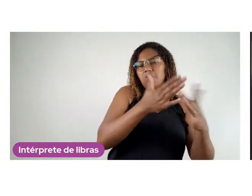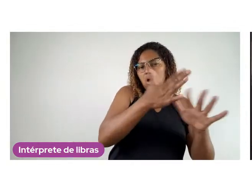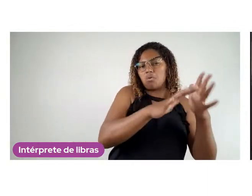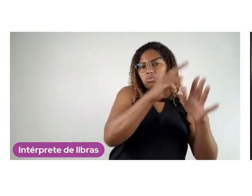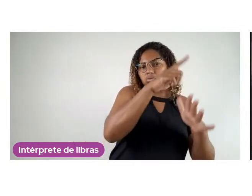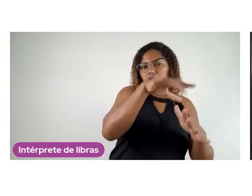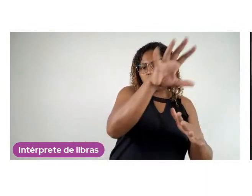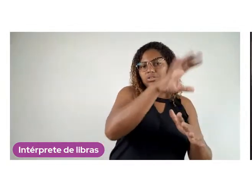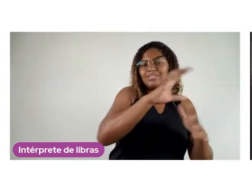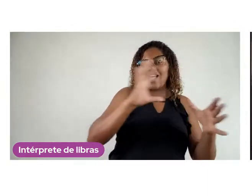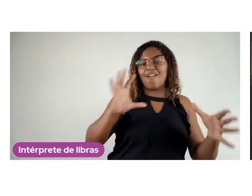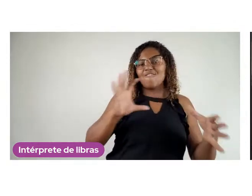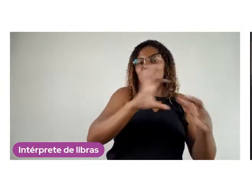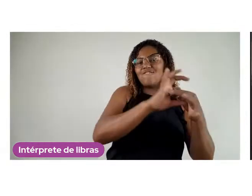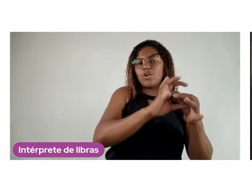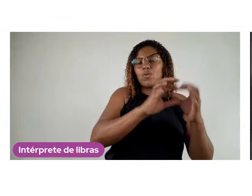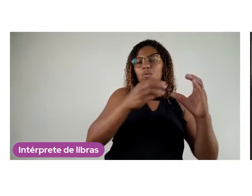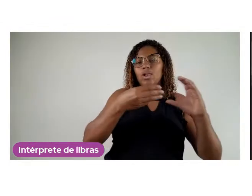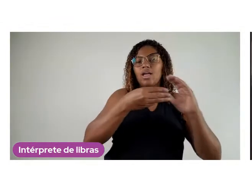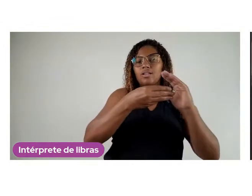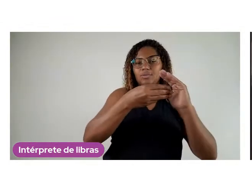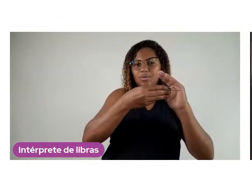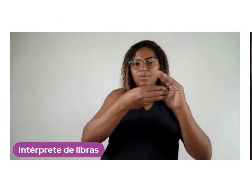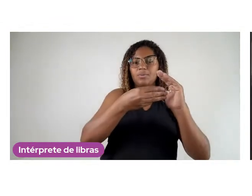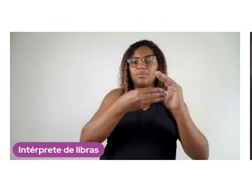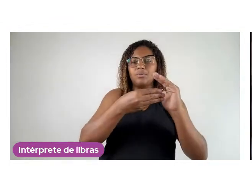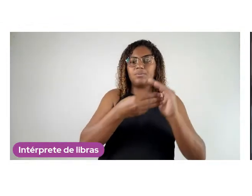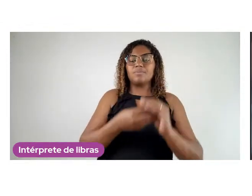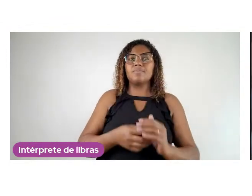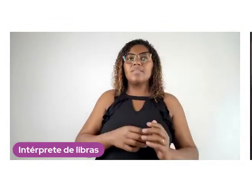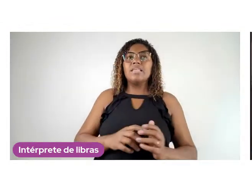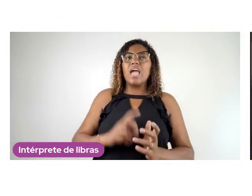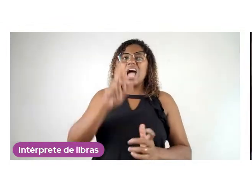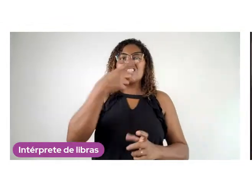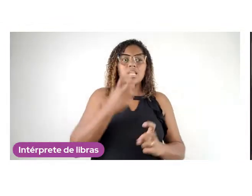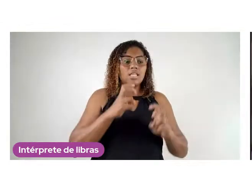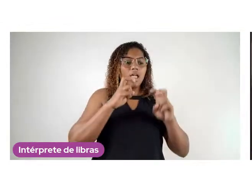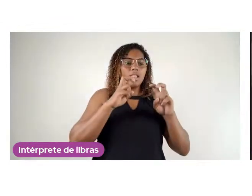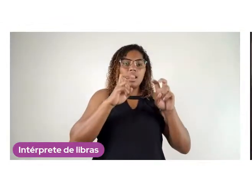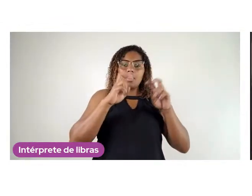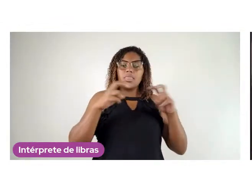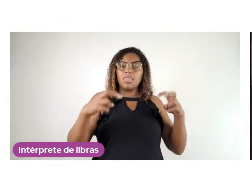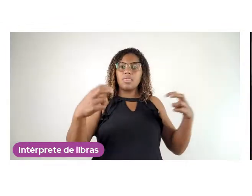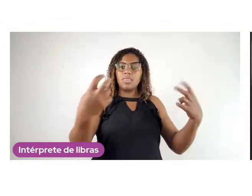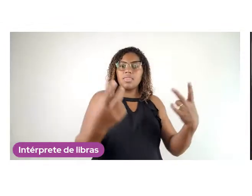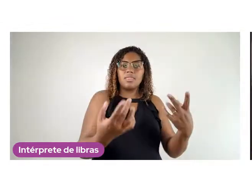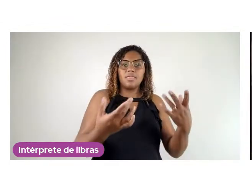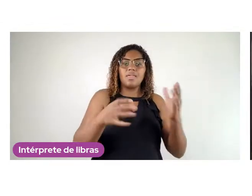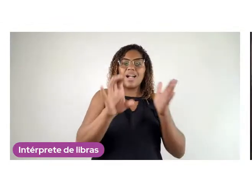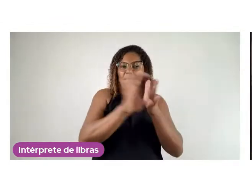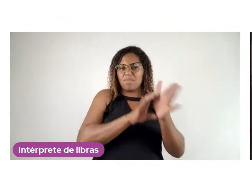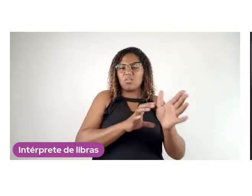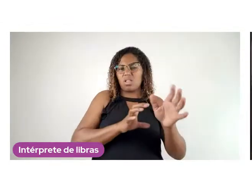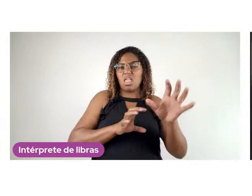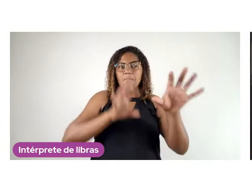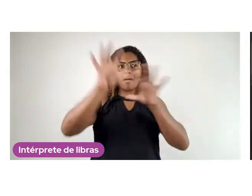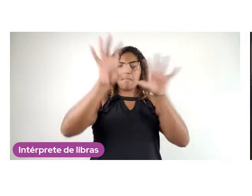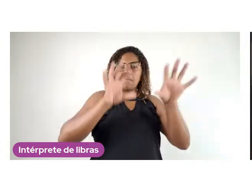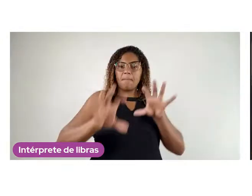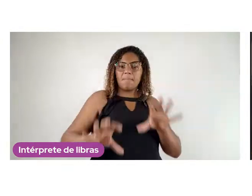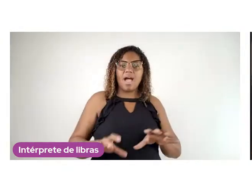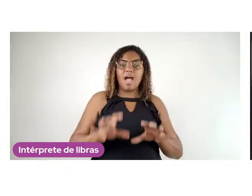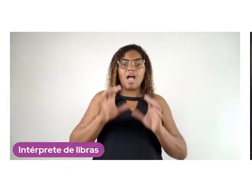à convenção, a gente se sentou, fomos divididos em capítulos de acordo com as respectivas especialidades,